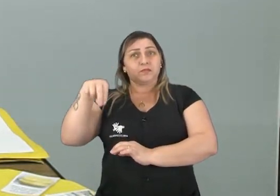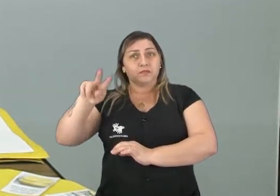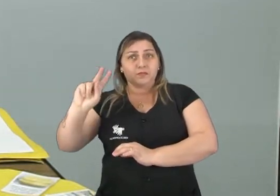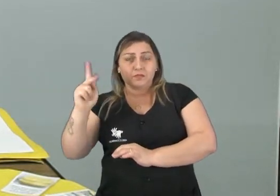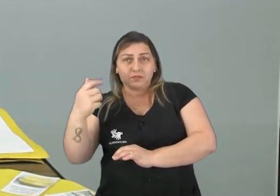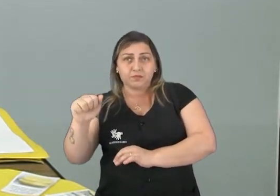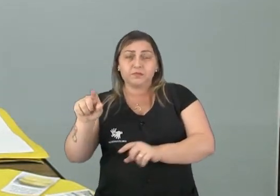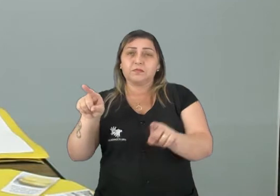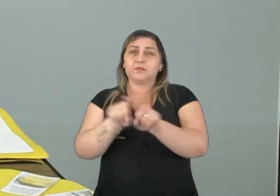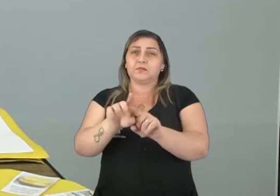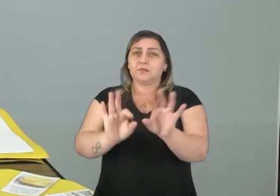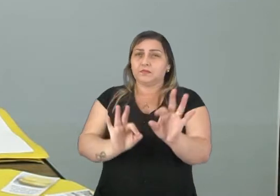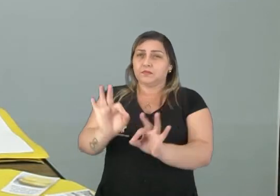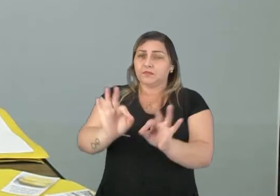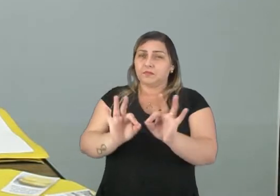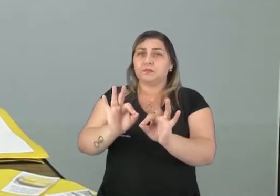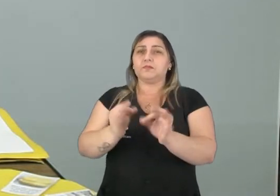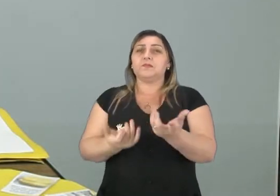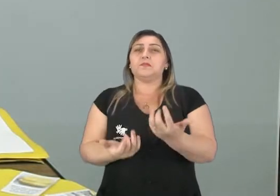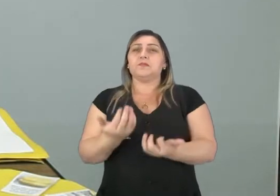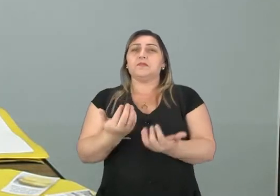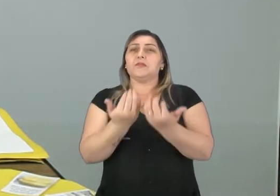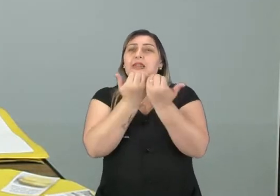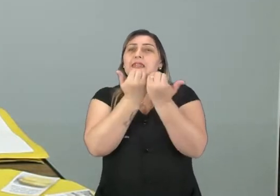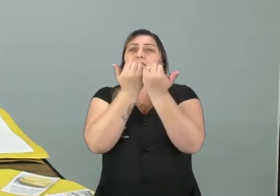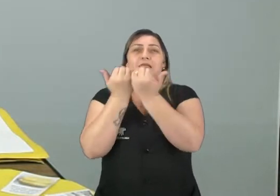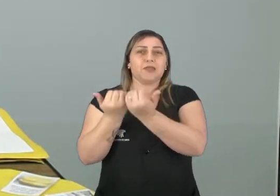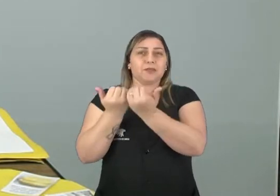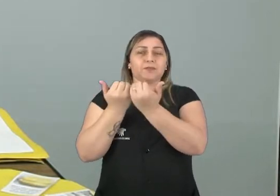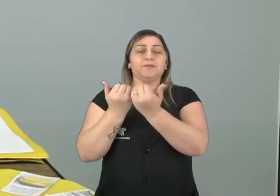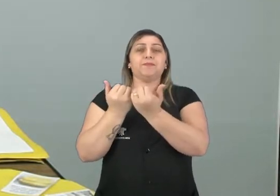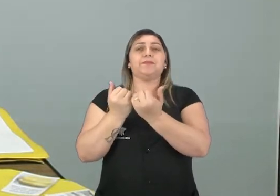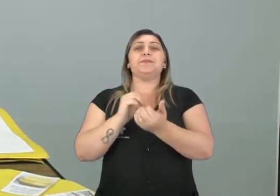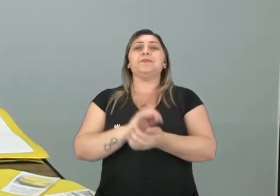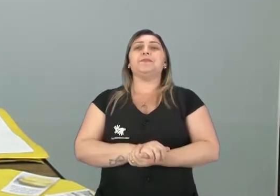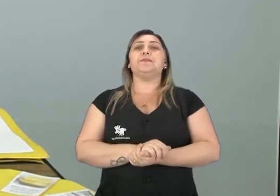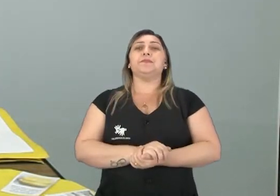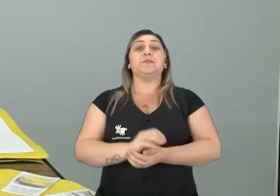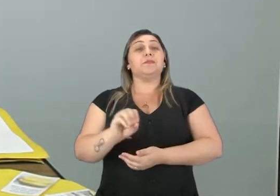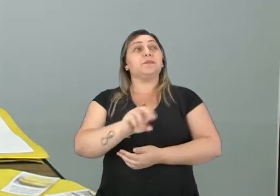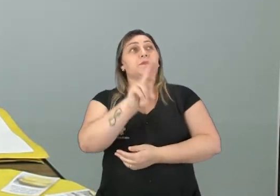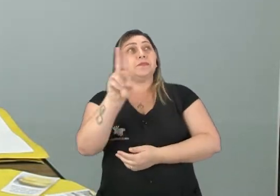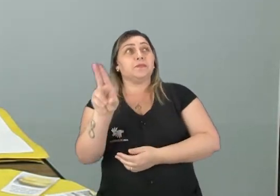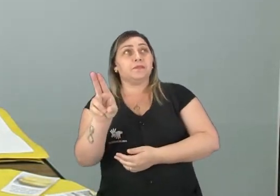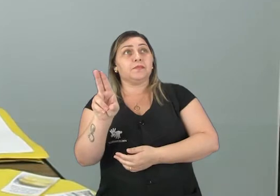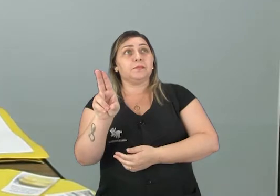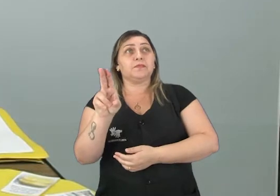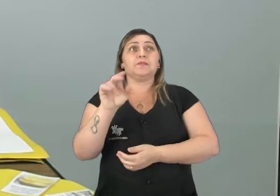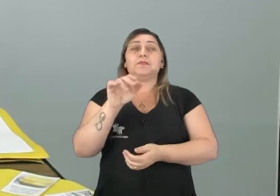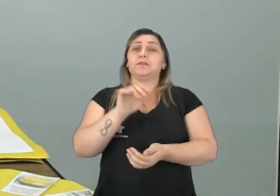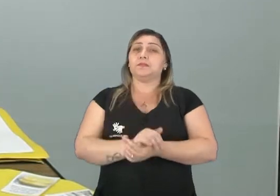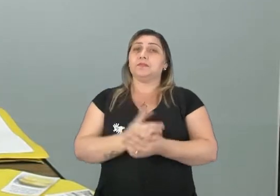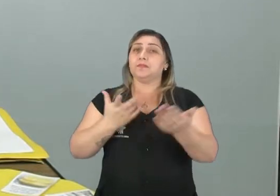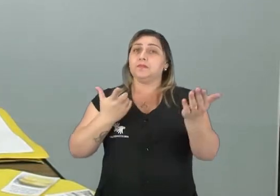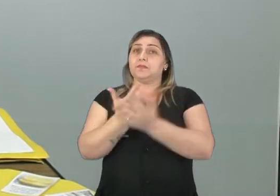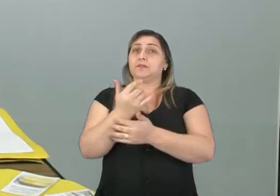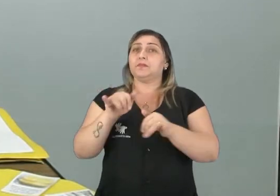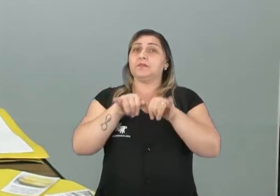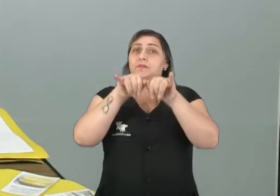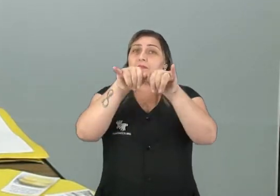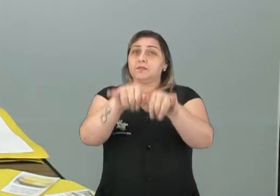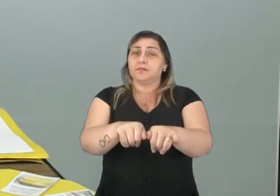cozinhar, né? Você pode cozinhar e comê-lo cozido. Ou, né, esse aqui nós compramos aonde? Lá